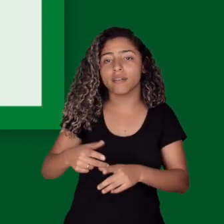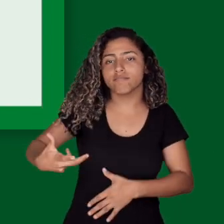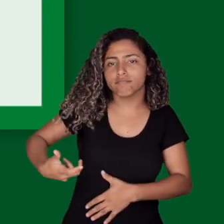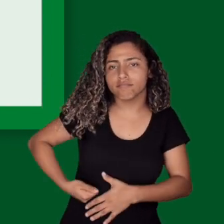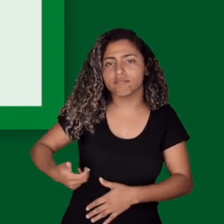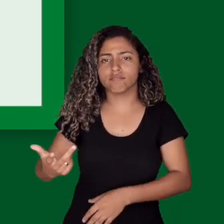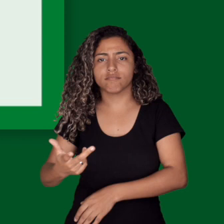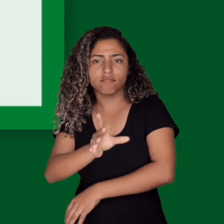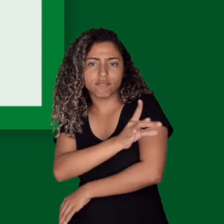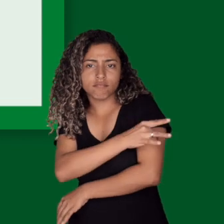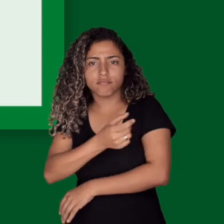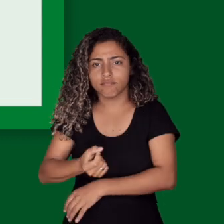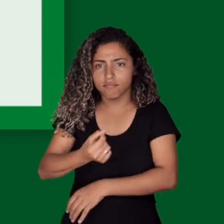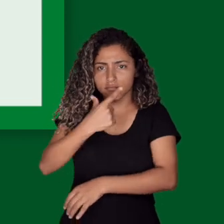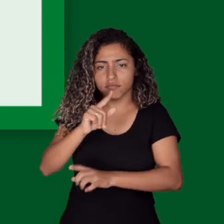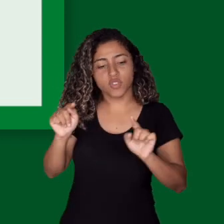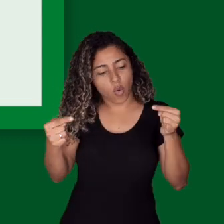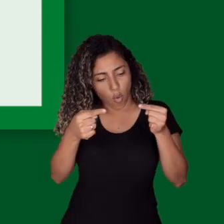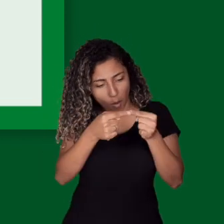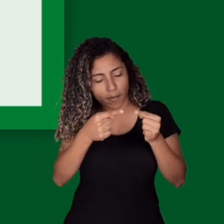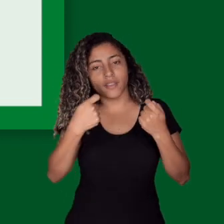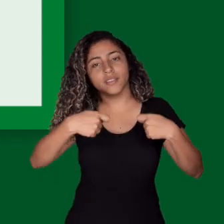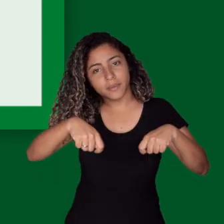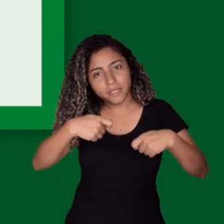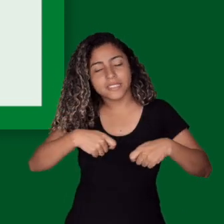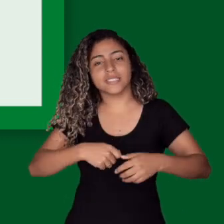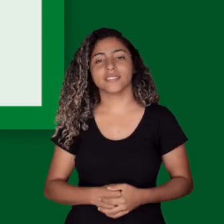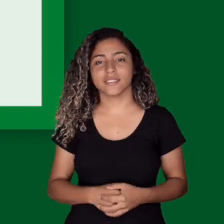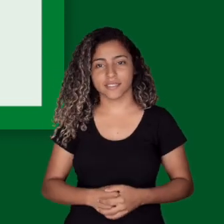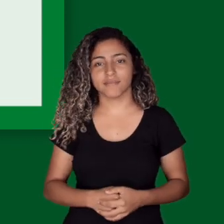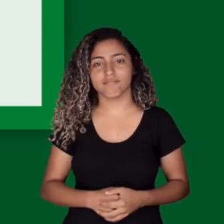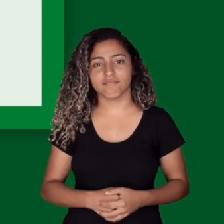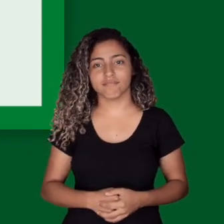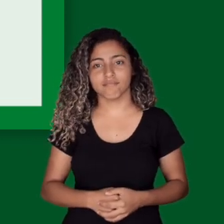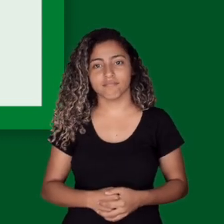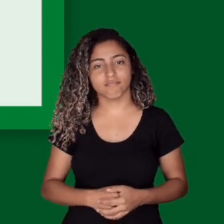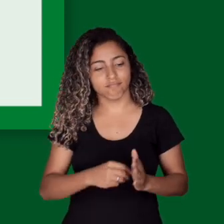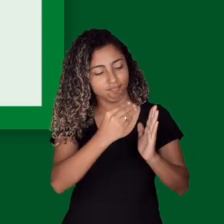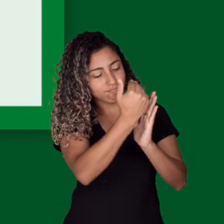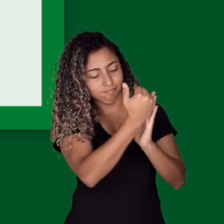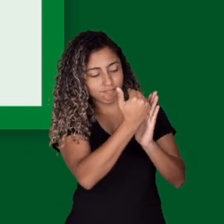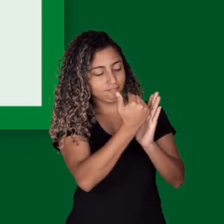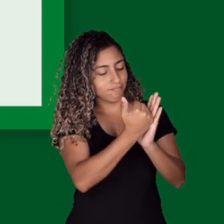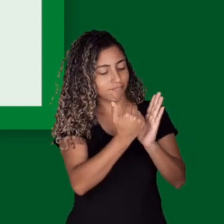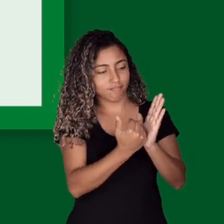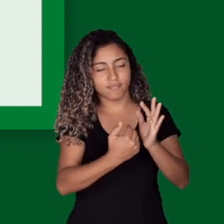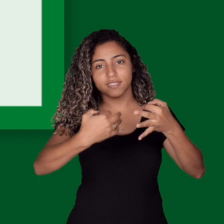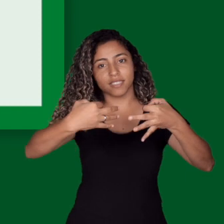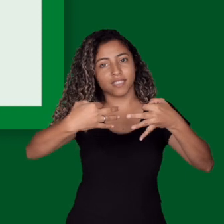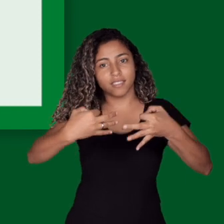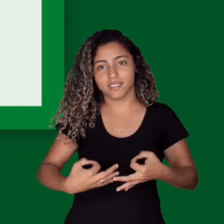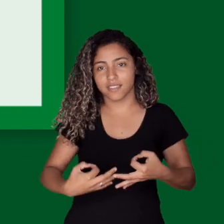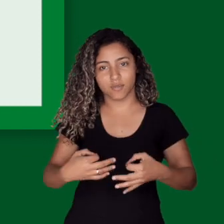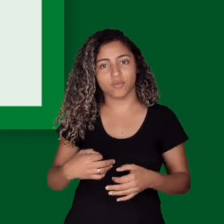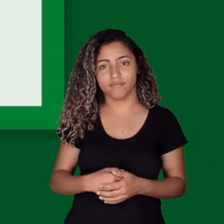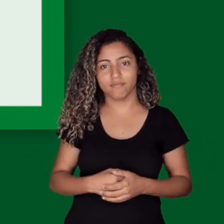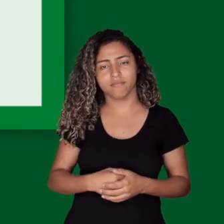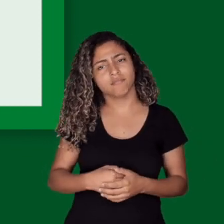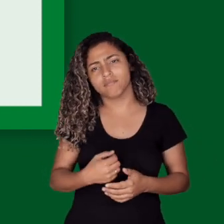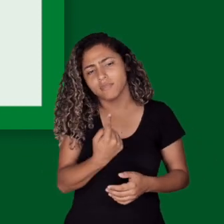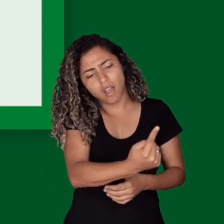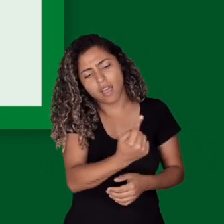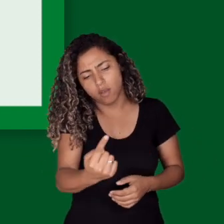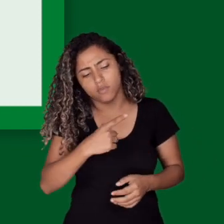dele de insulina e todo esse tipo de manejo do diabetes para esse aluno, e é muito específico para cada